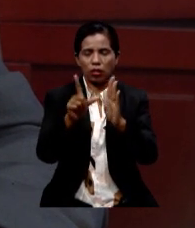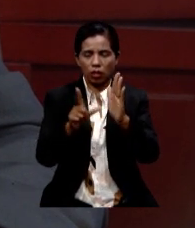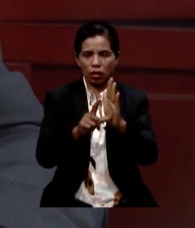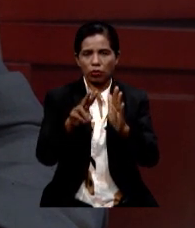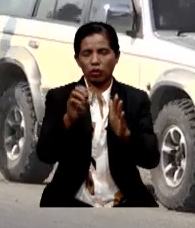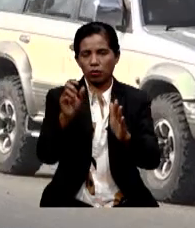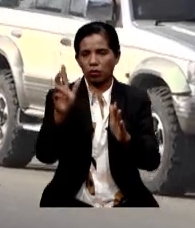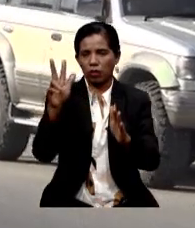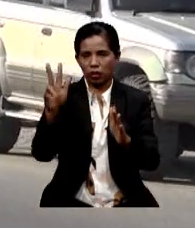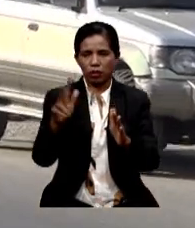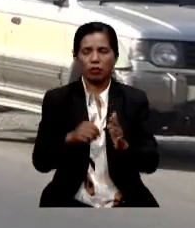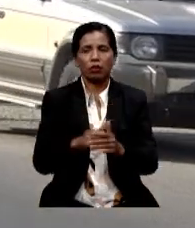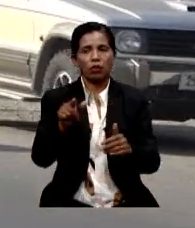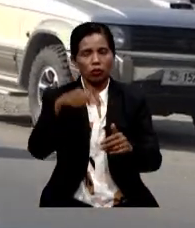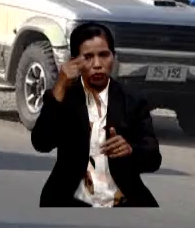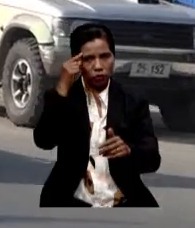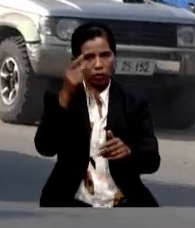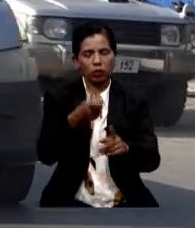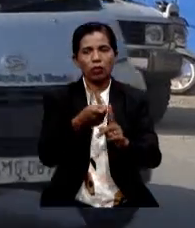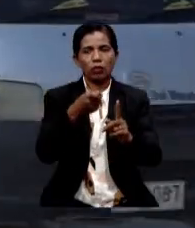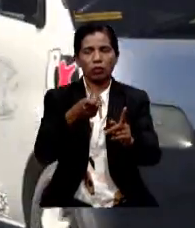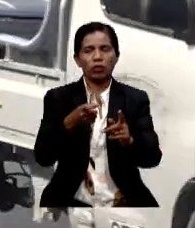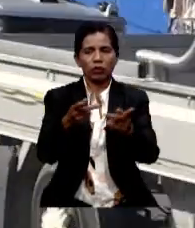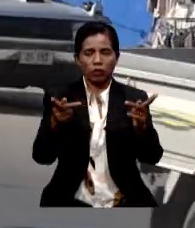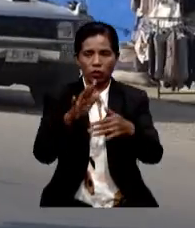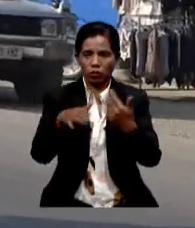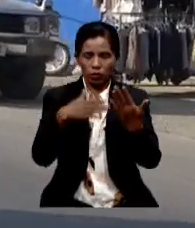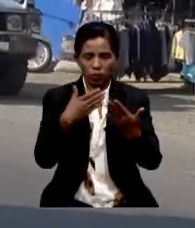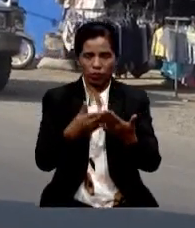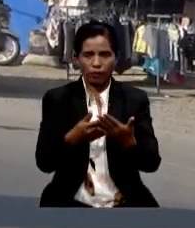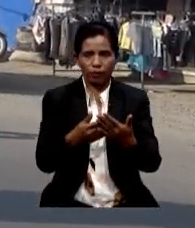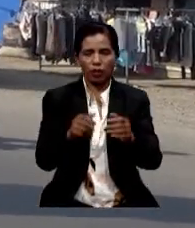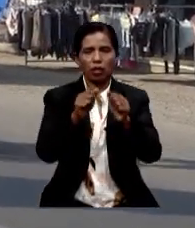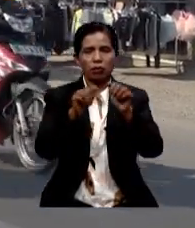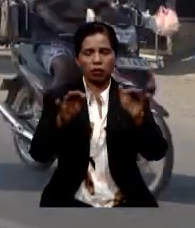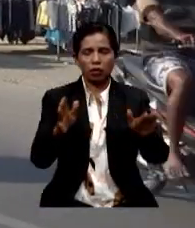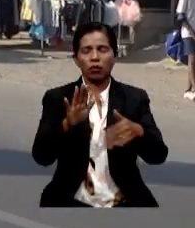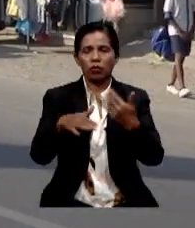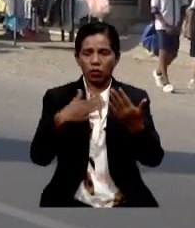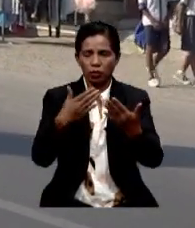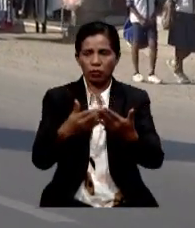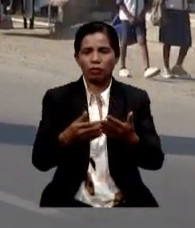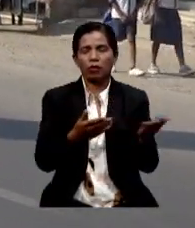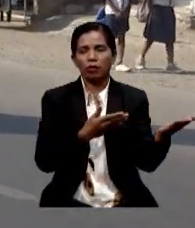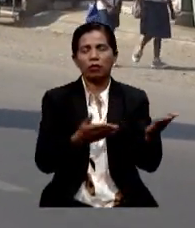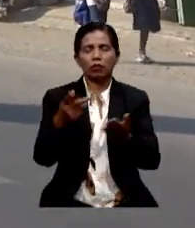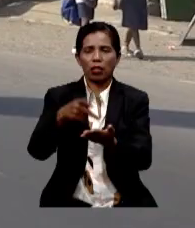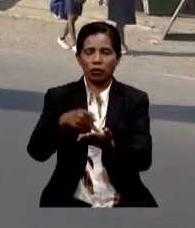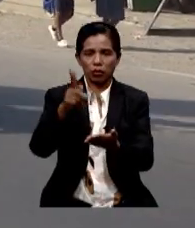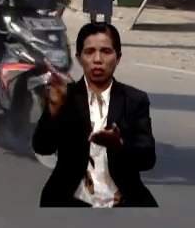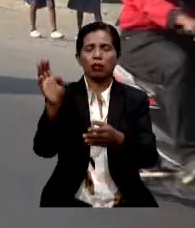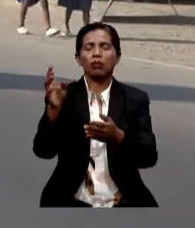kata governo di terras propriedade administra sira kuri ne bel hata mara setes vestar